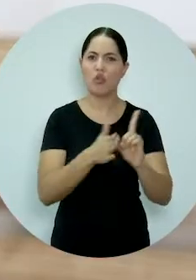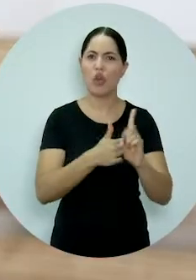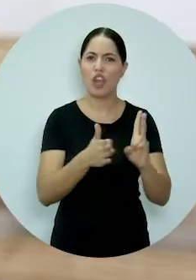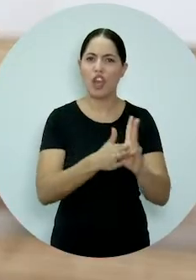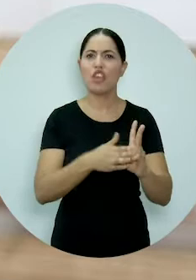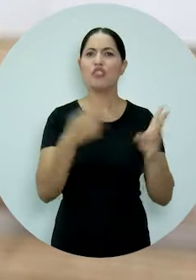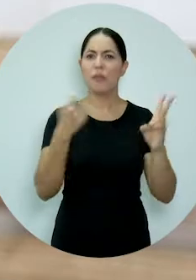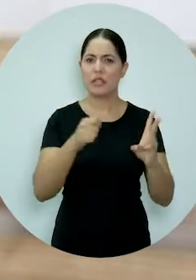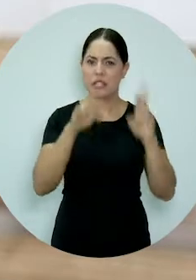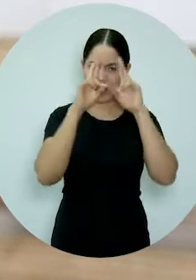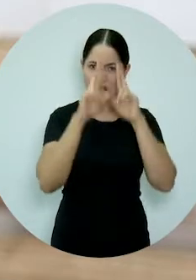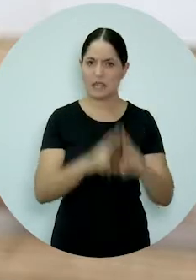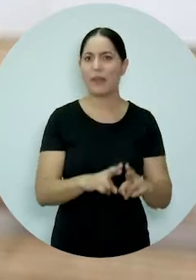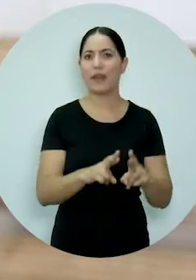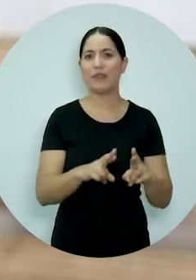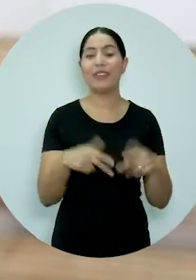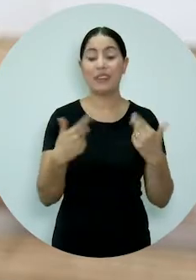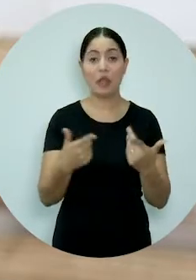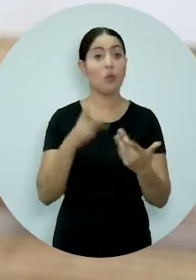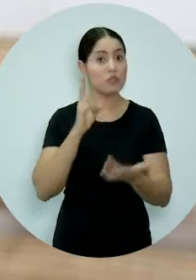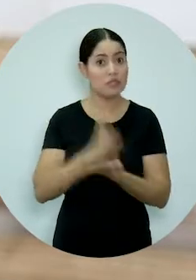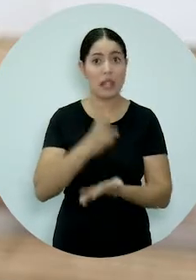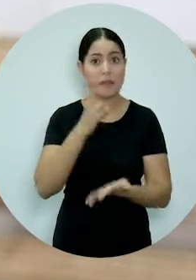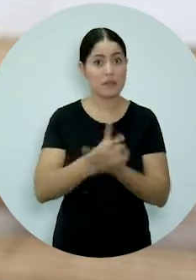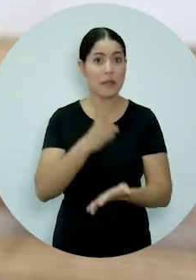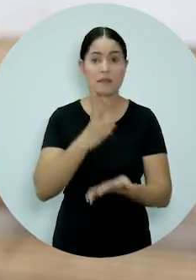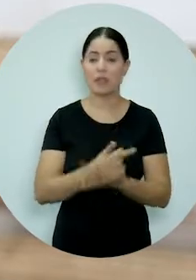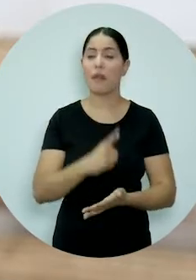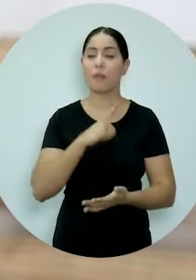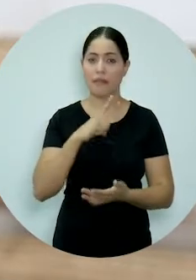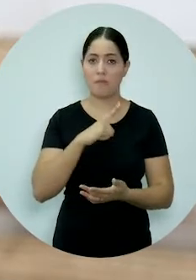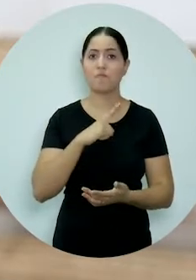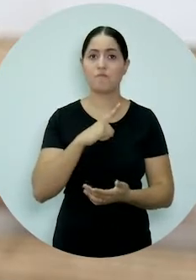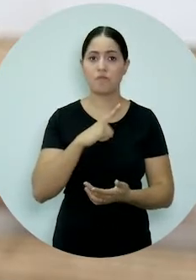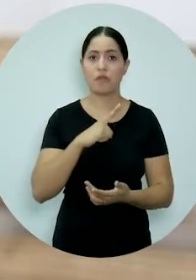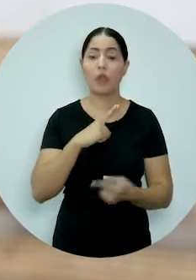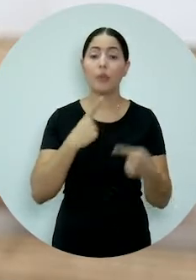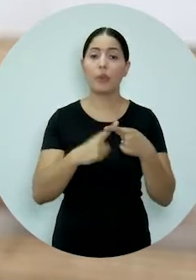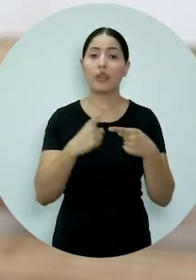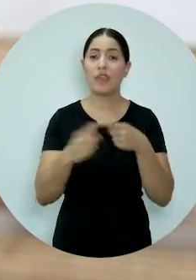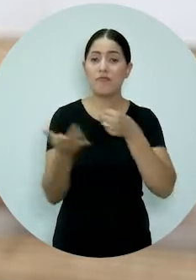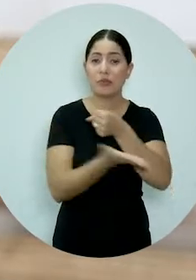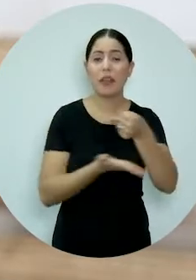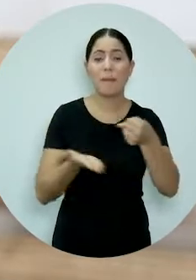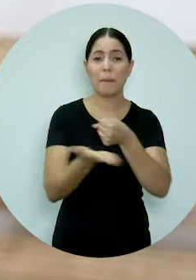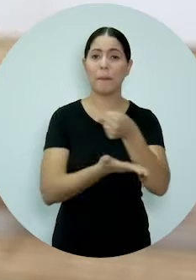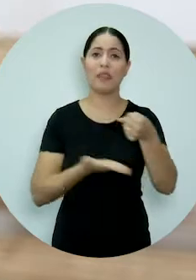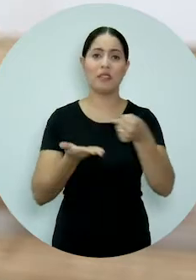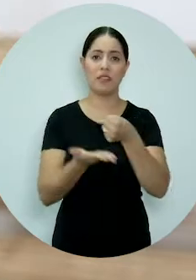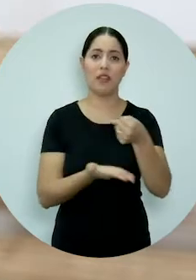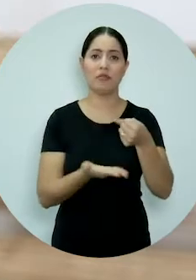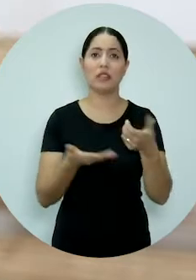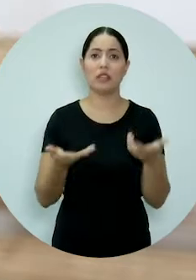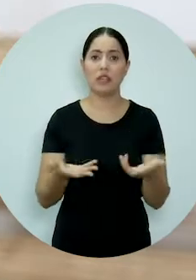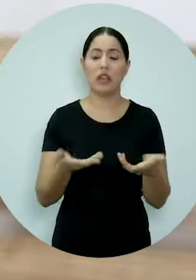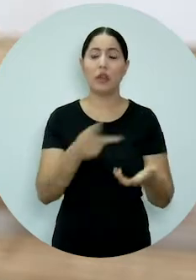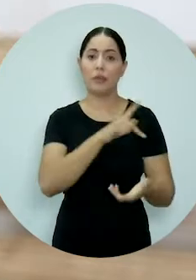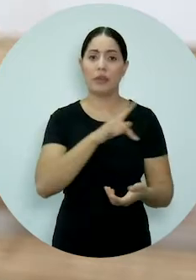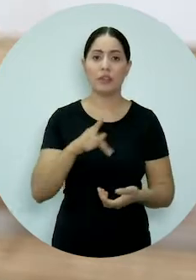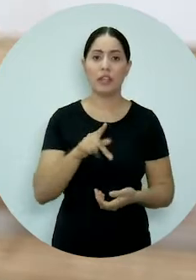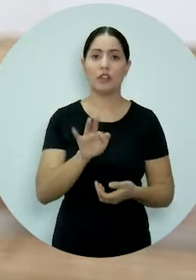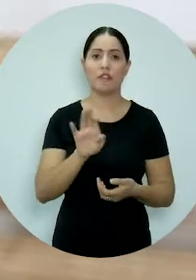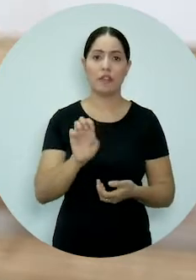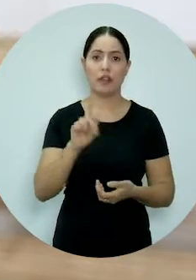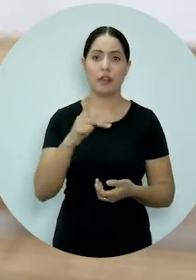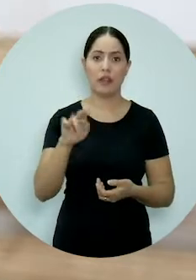sejam respeitados, isso é uma constante, né? E essa, inclusive, é a razão fundamental de que o